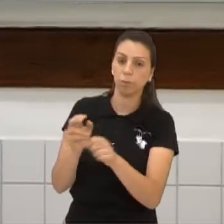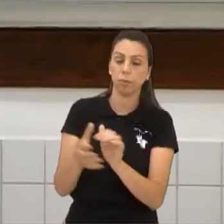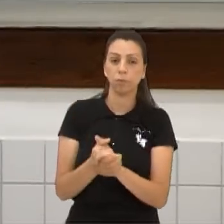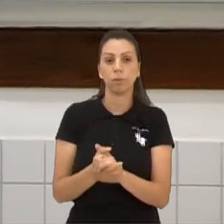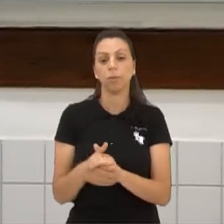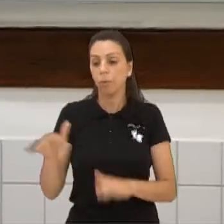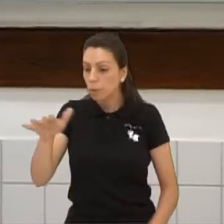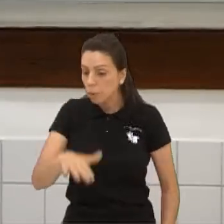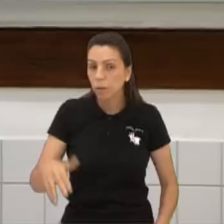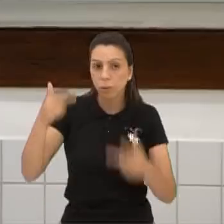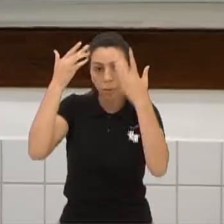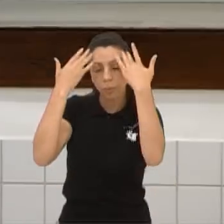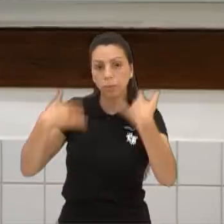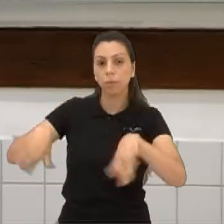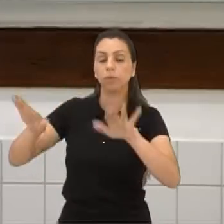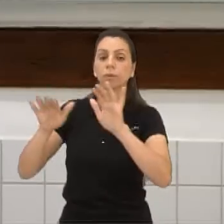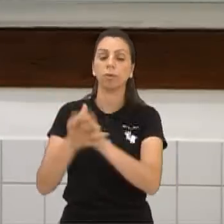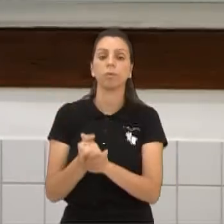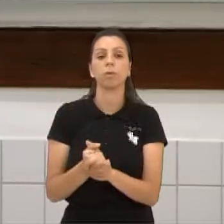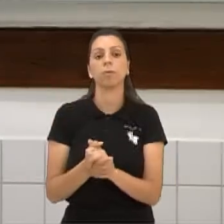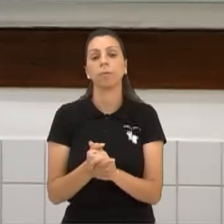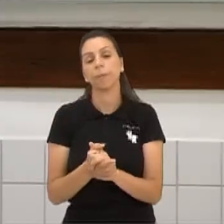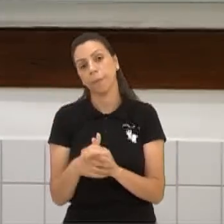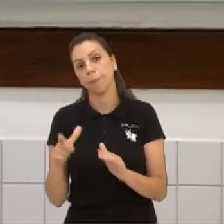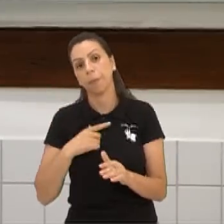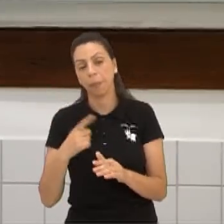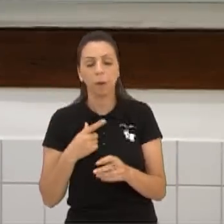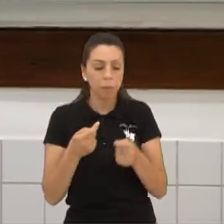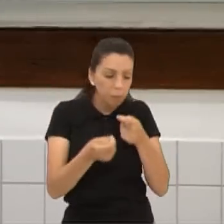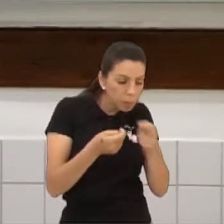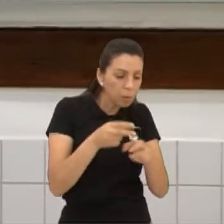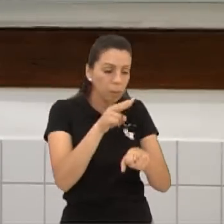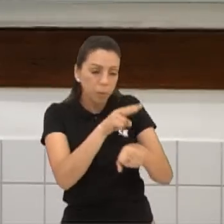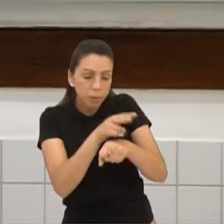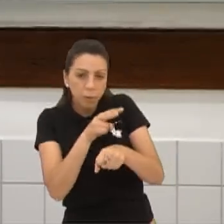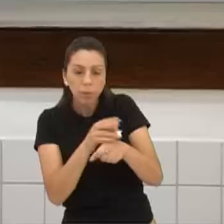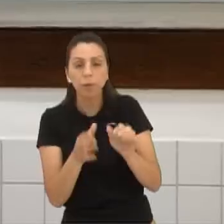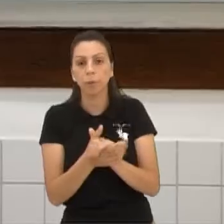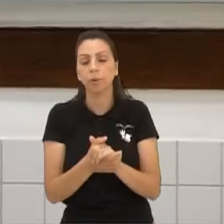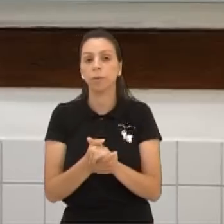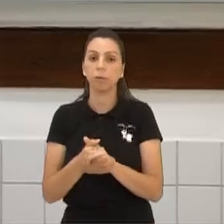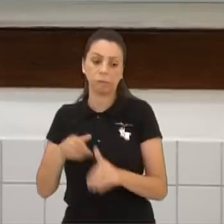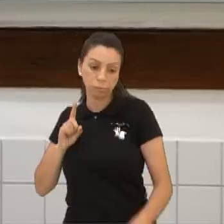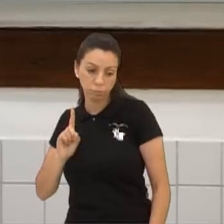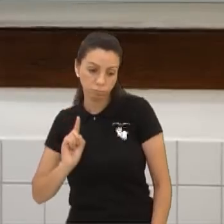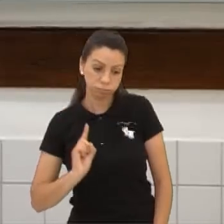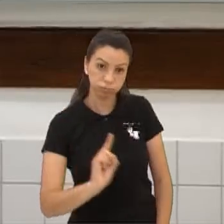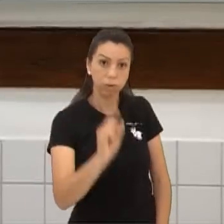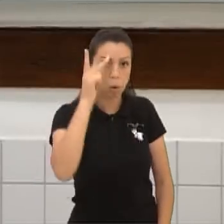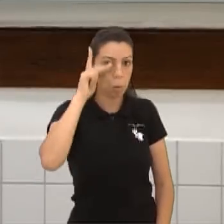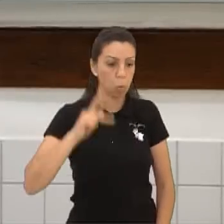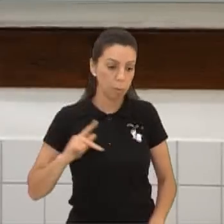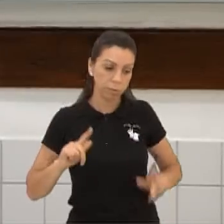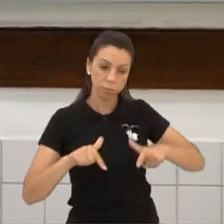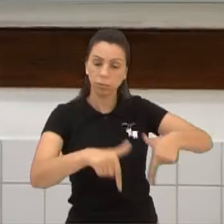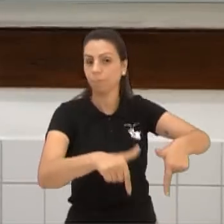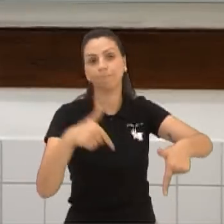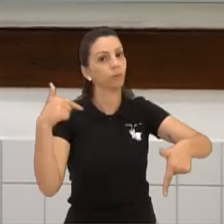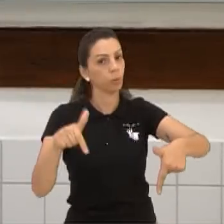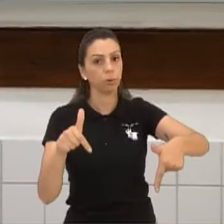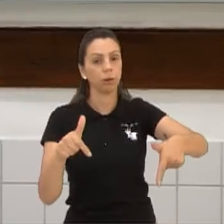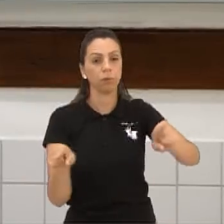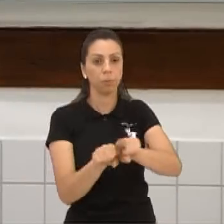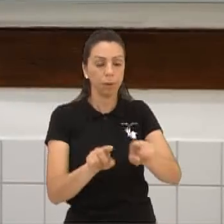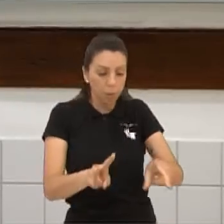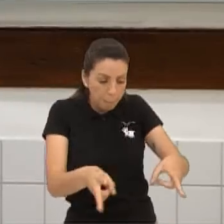natural, onde ele será fiscalizado, não permitindo a ação humana lá, não permitindo a